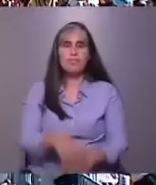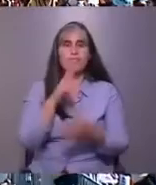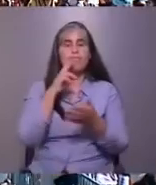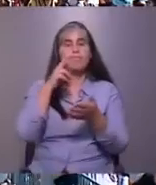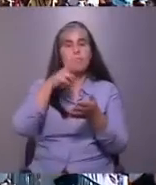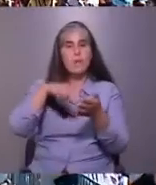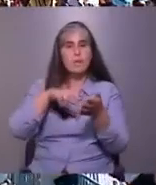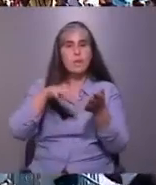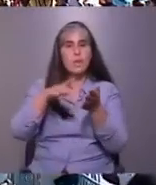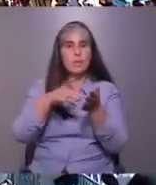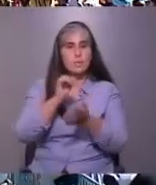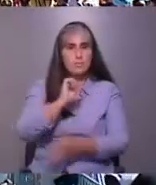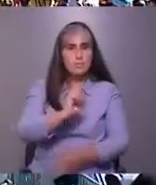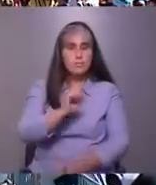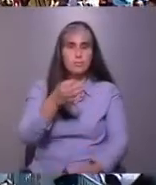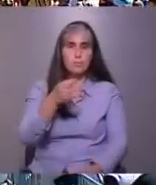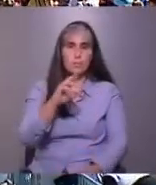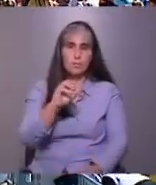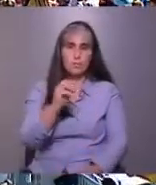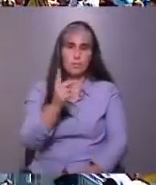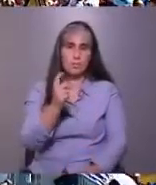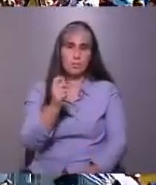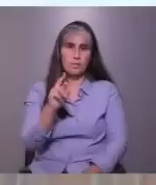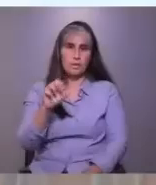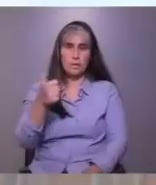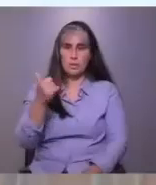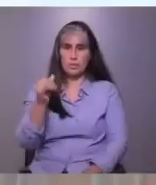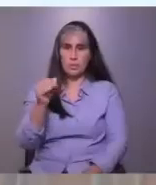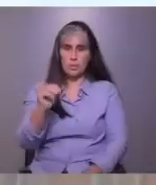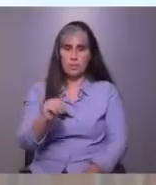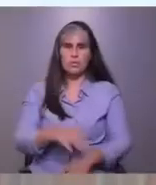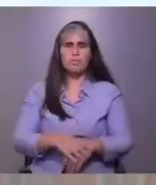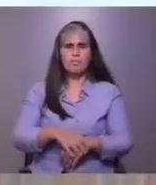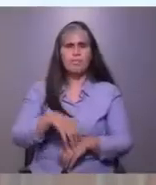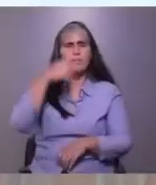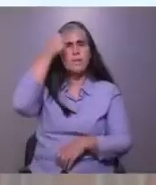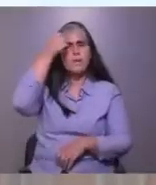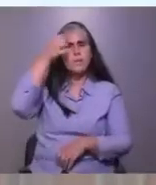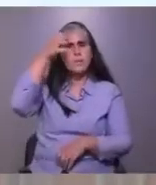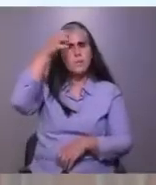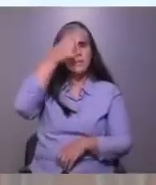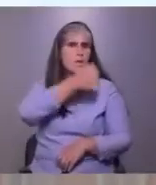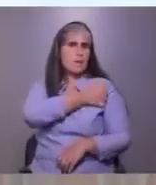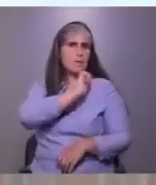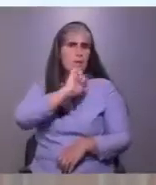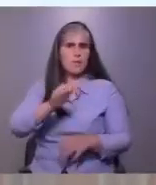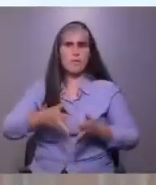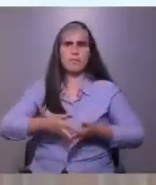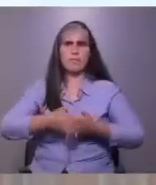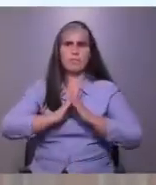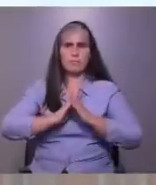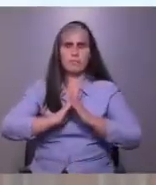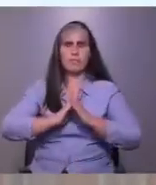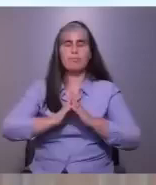Leitura do Livro dos Provérbios. A sabedoria edificou a sua casa e levantou